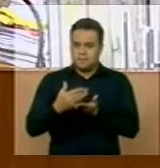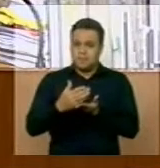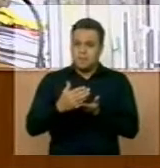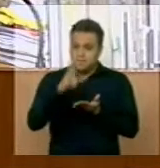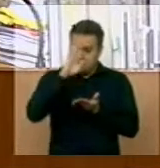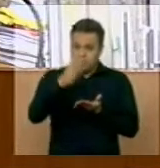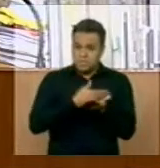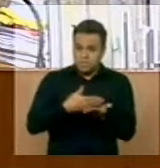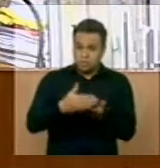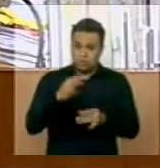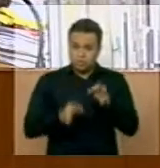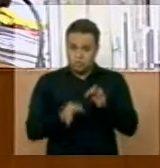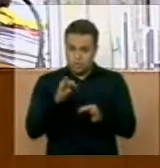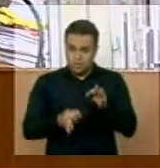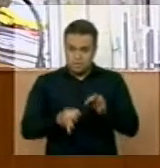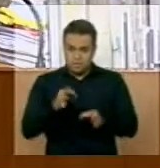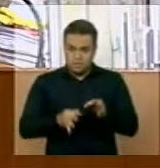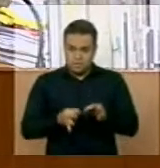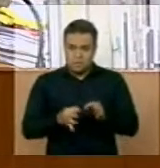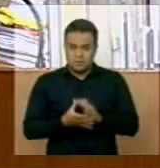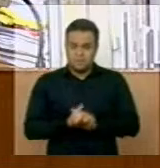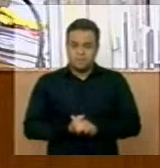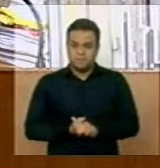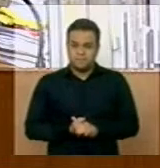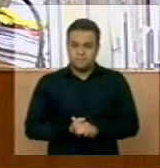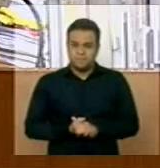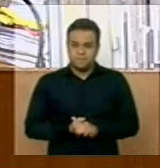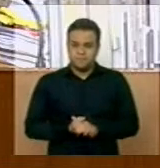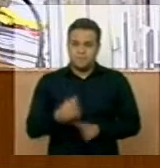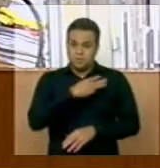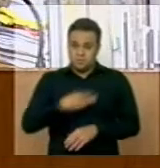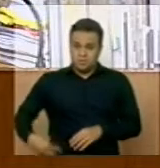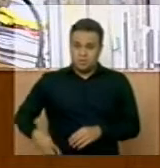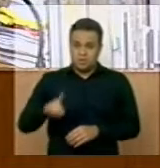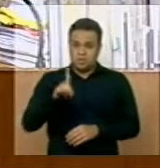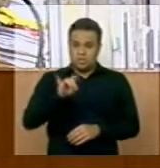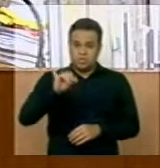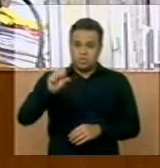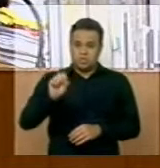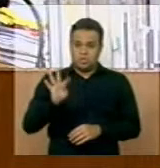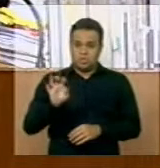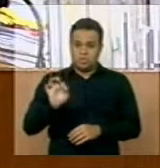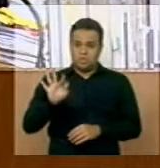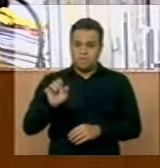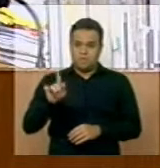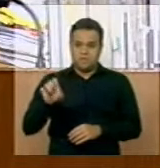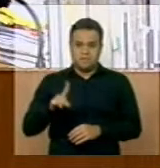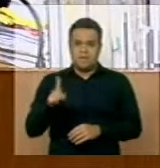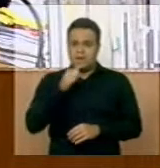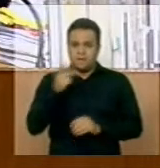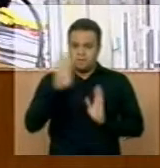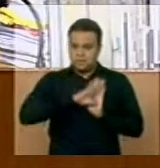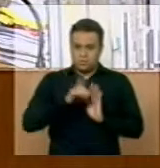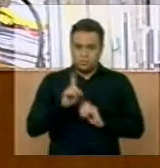ao início de julgamento, uma vez que o ministro Dias Toffoli ainda não pôde comparecer em razão